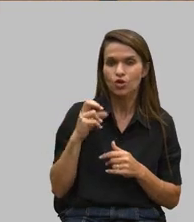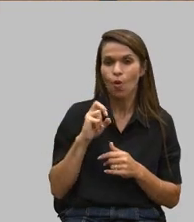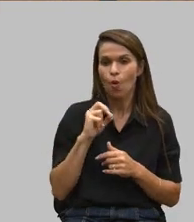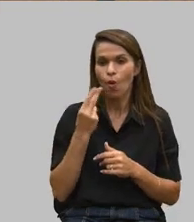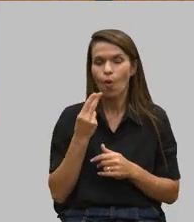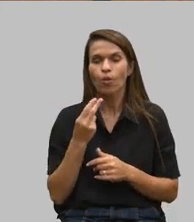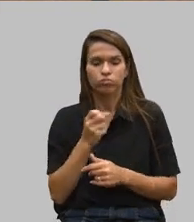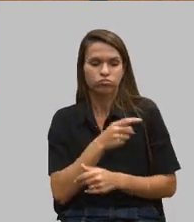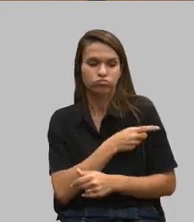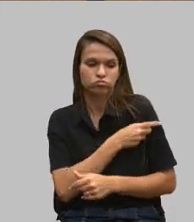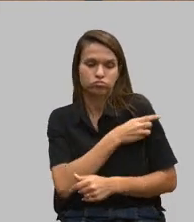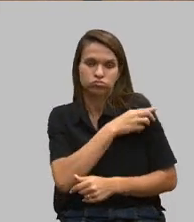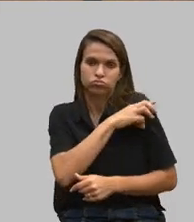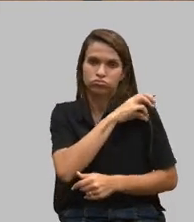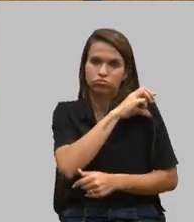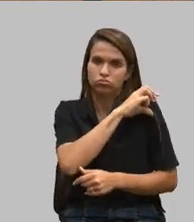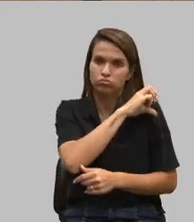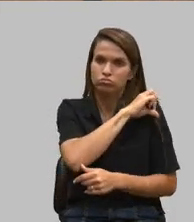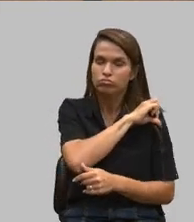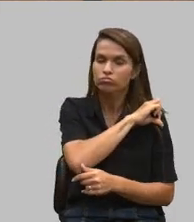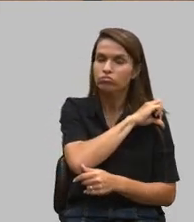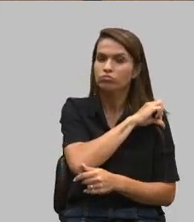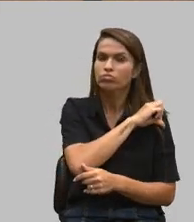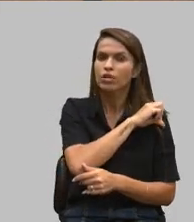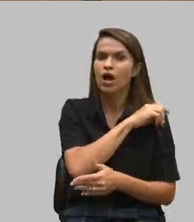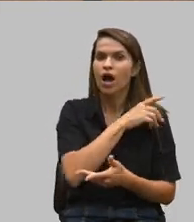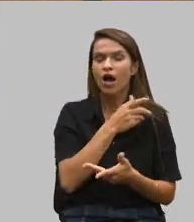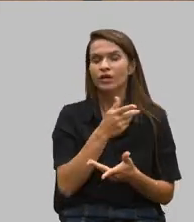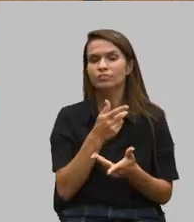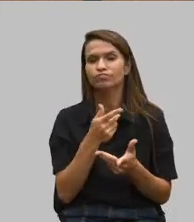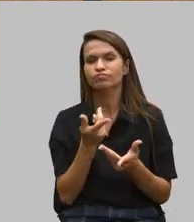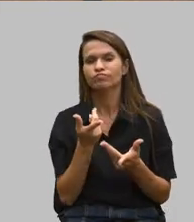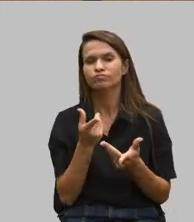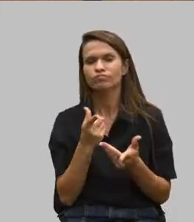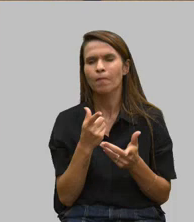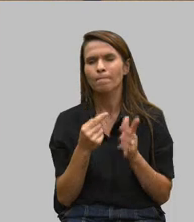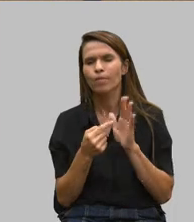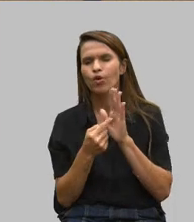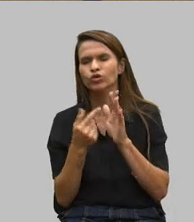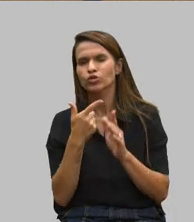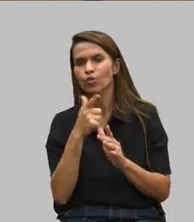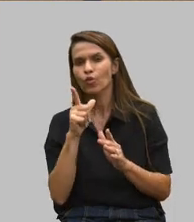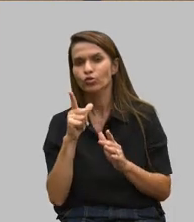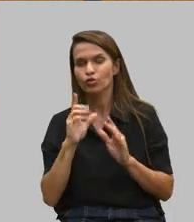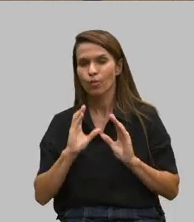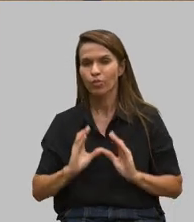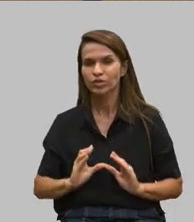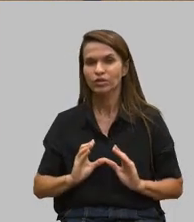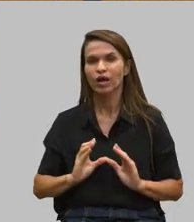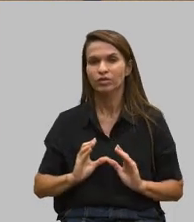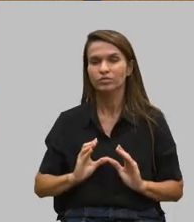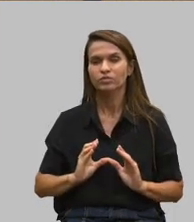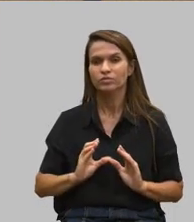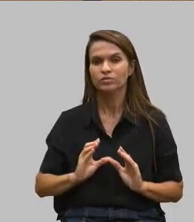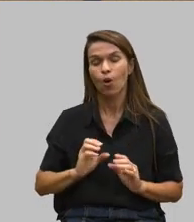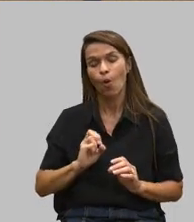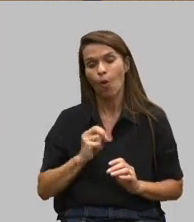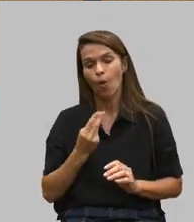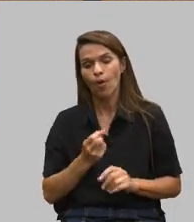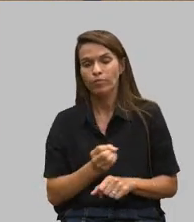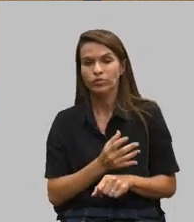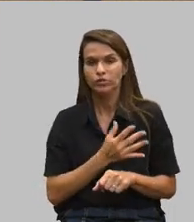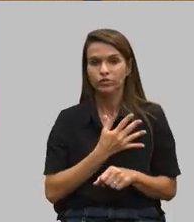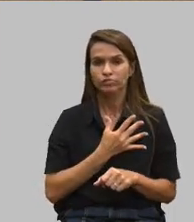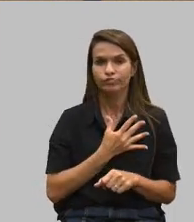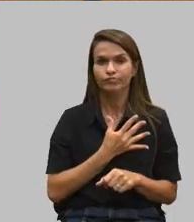tá ele costuma eh desembocar isso em outras questões ou comportamentais ou emocionais então Eh como profissional de saúde